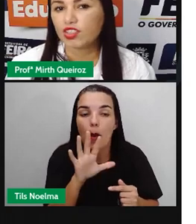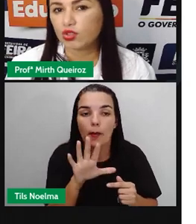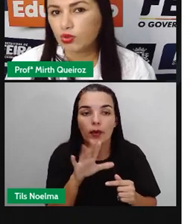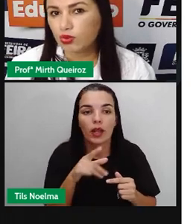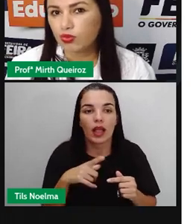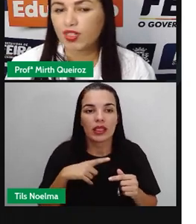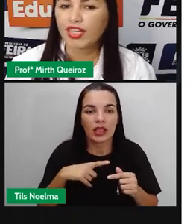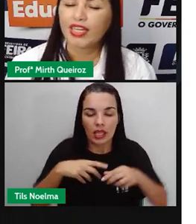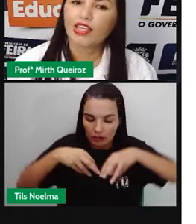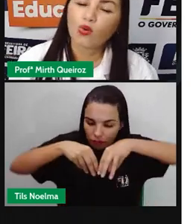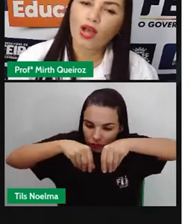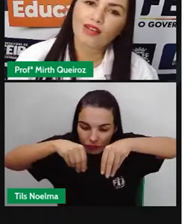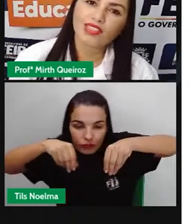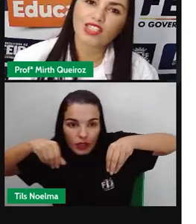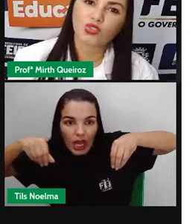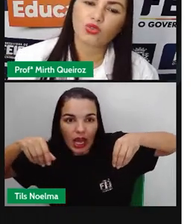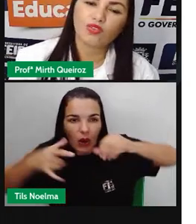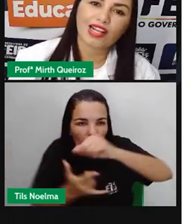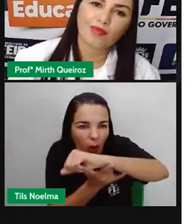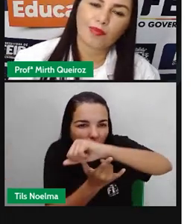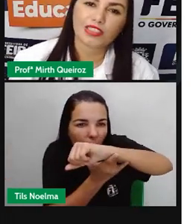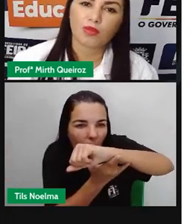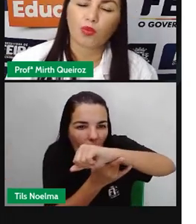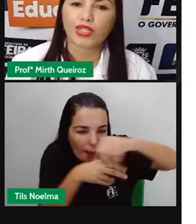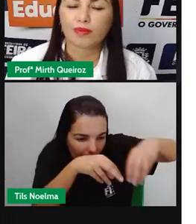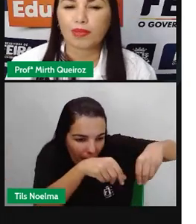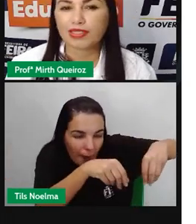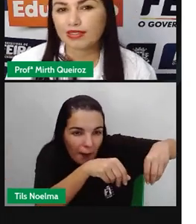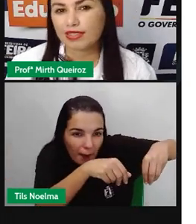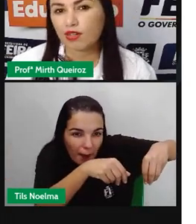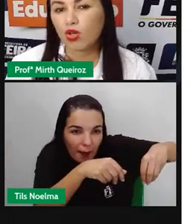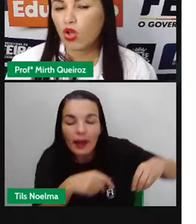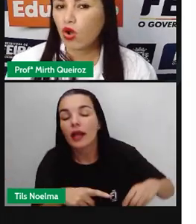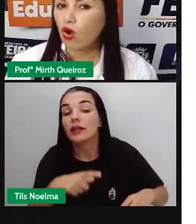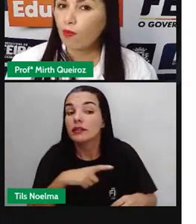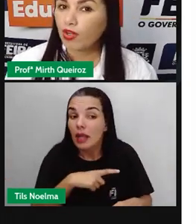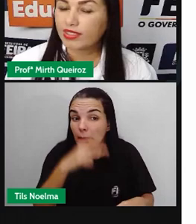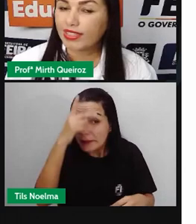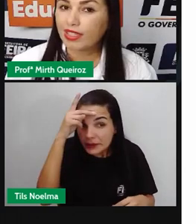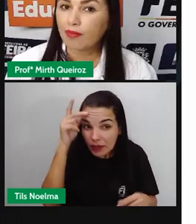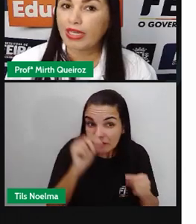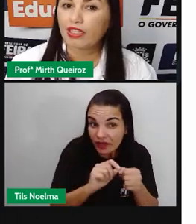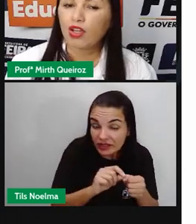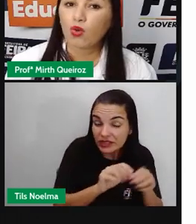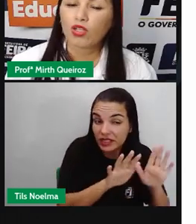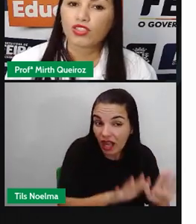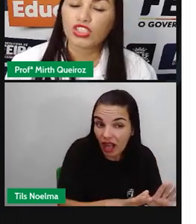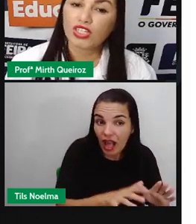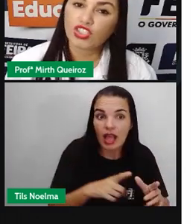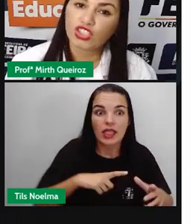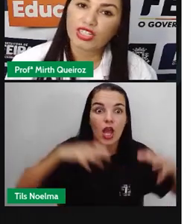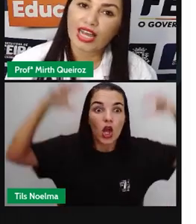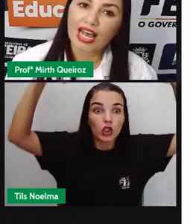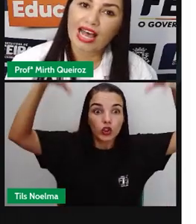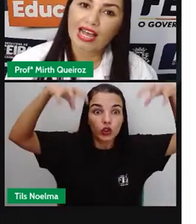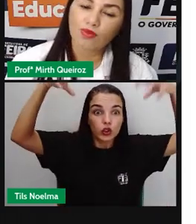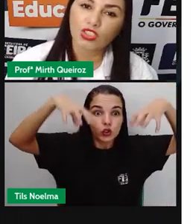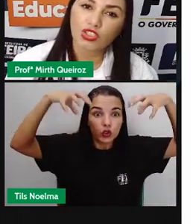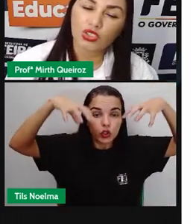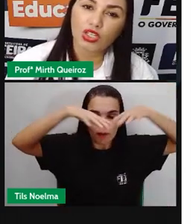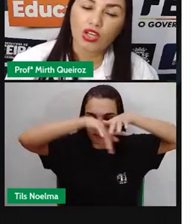no solo vem a chuva e com água da chuva acaba passando por essa plantação ou pode ser também quando se